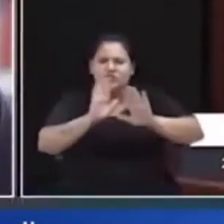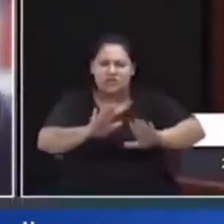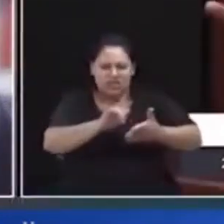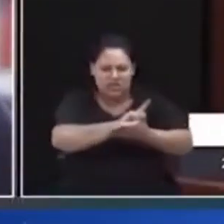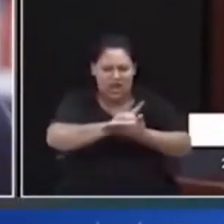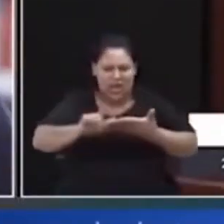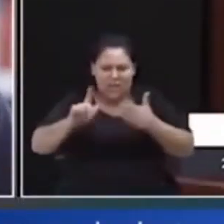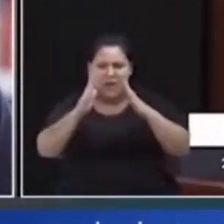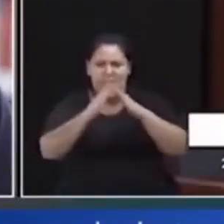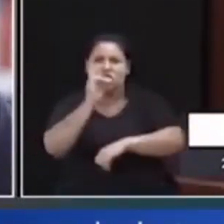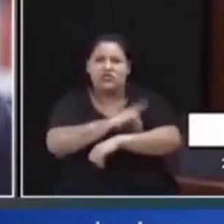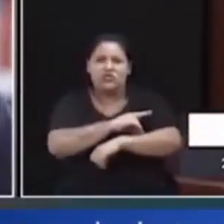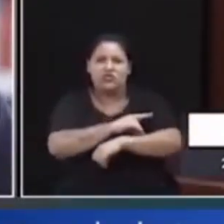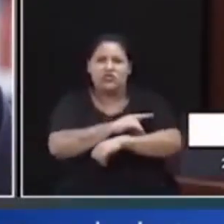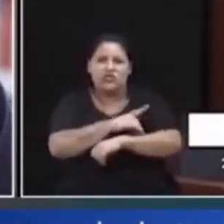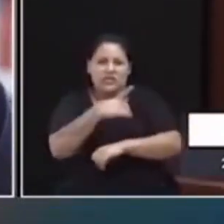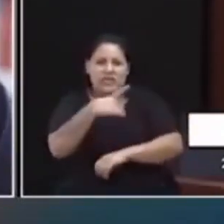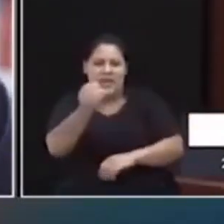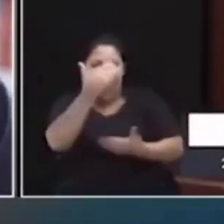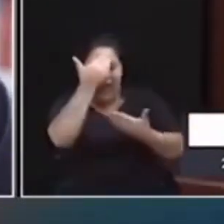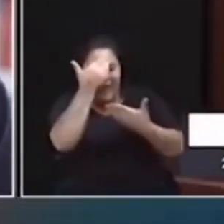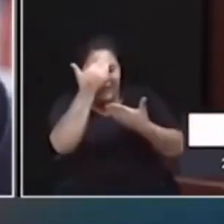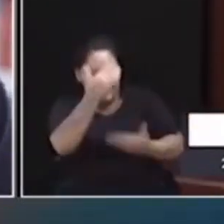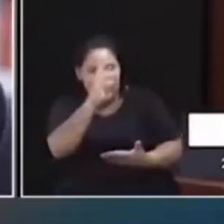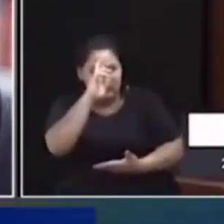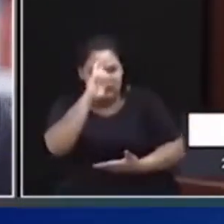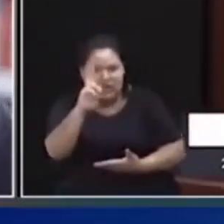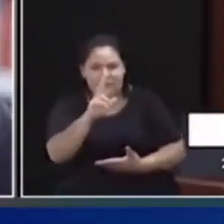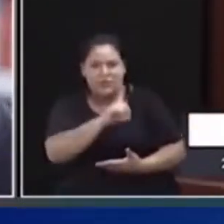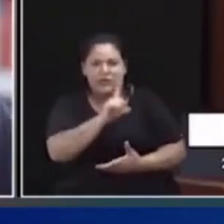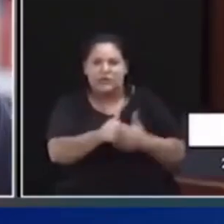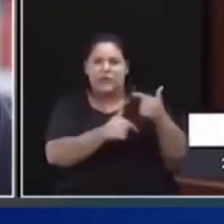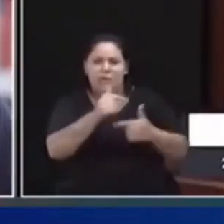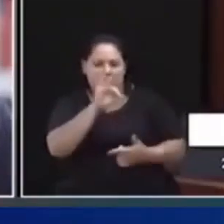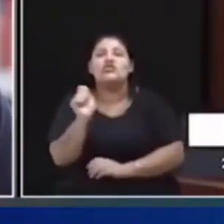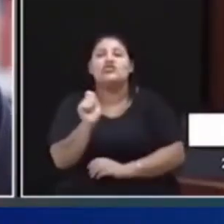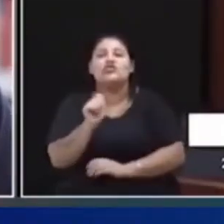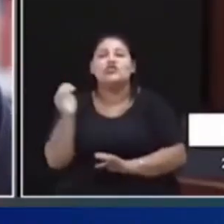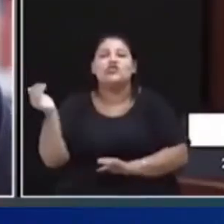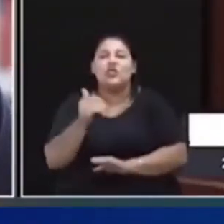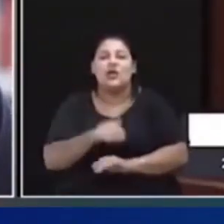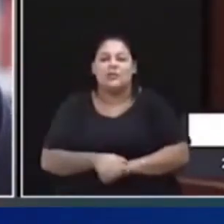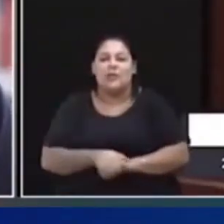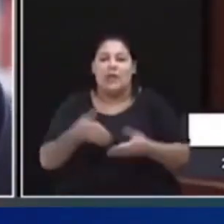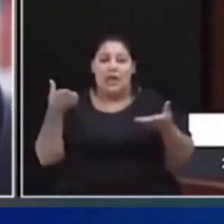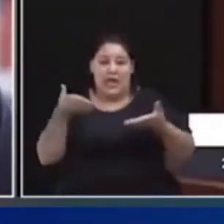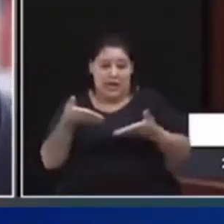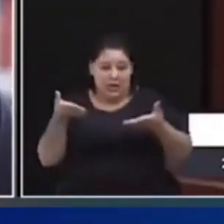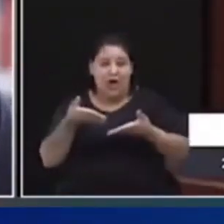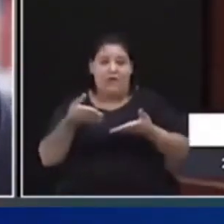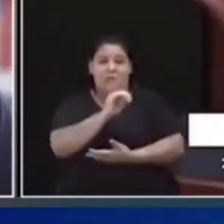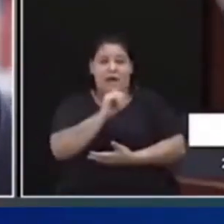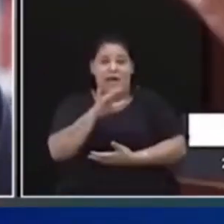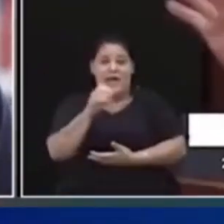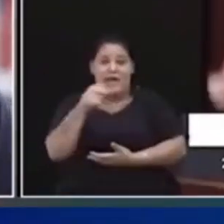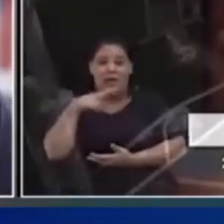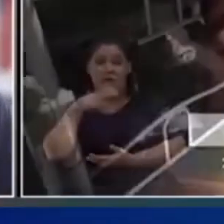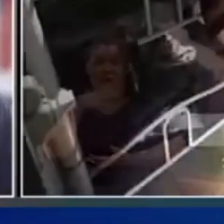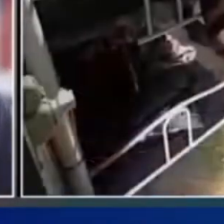Essas empresas estão no Sudeste. Essas empresas estão, e muito, na região Norte. Então, os donos dessas empresas